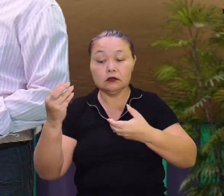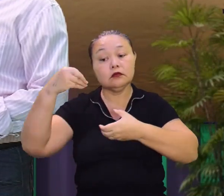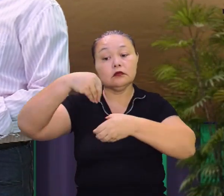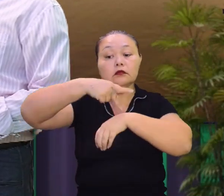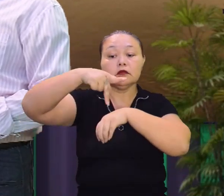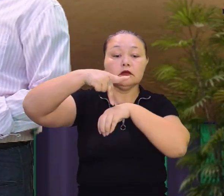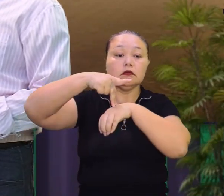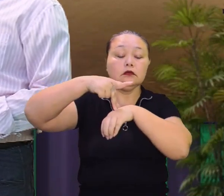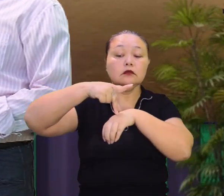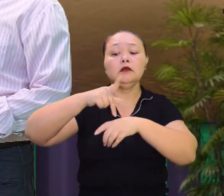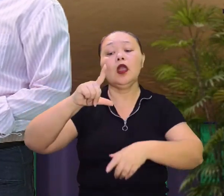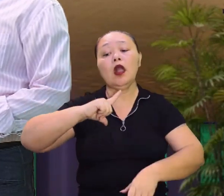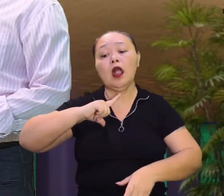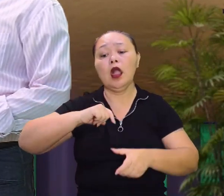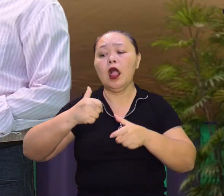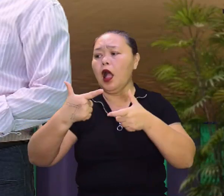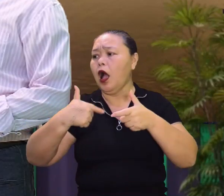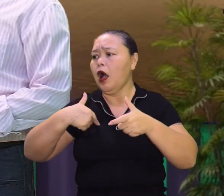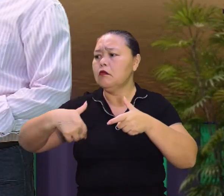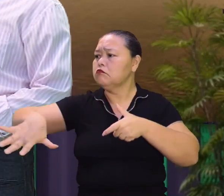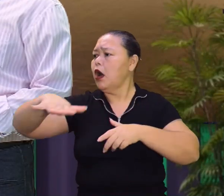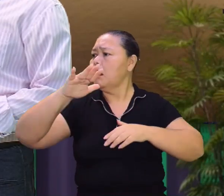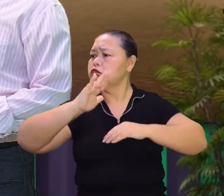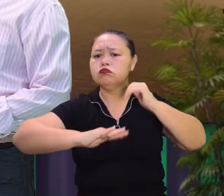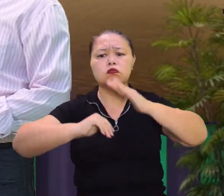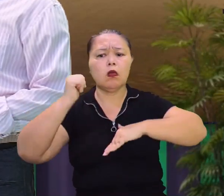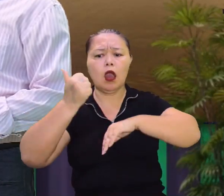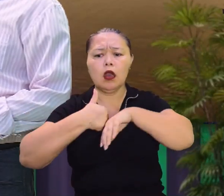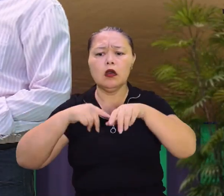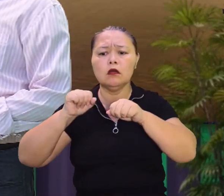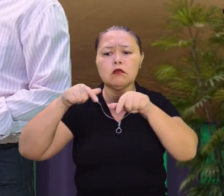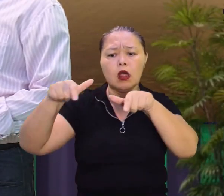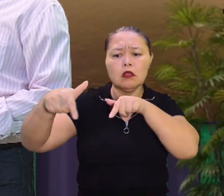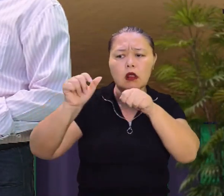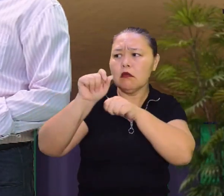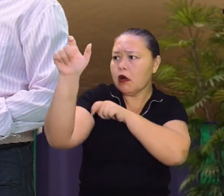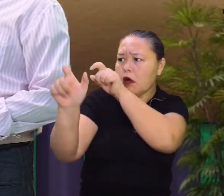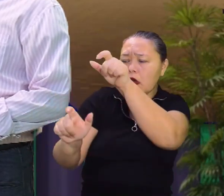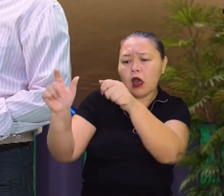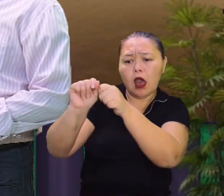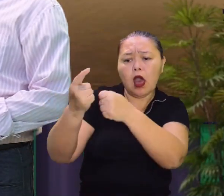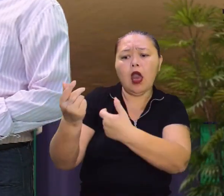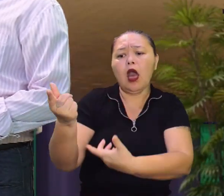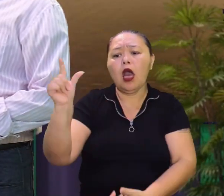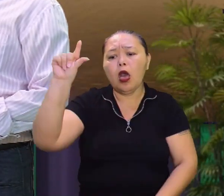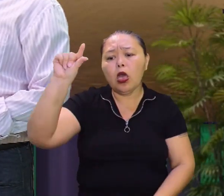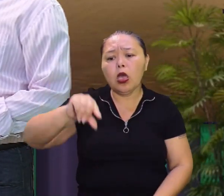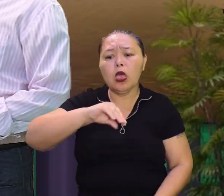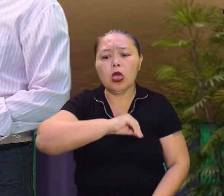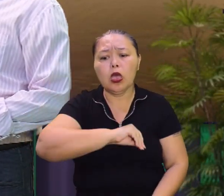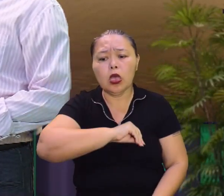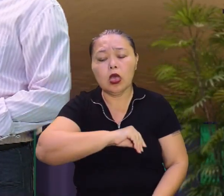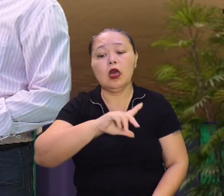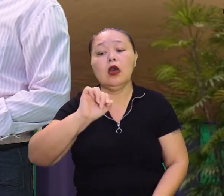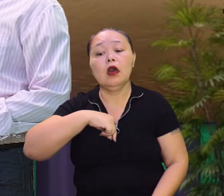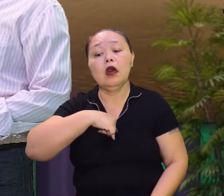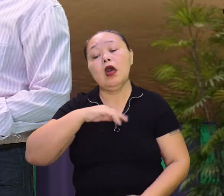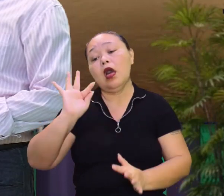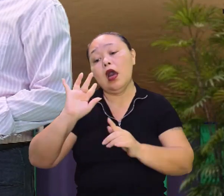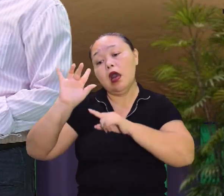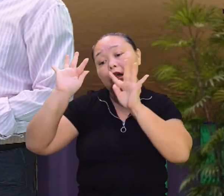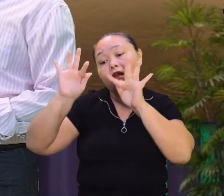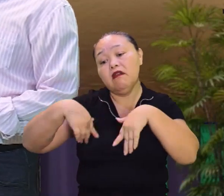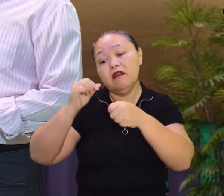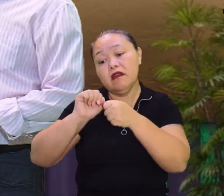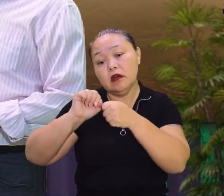no país onde eu tenho uma abundância de mão de obra que vai ser mais barato e o meu lucro, certamente, final em cima desse produto será